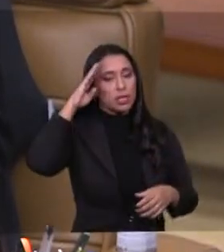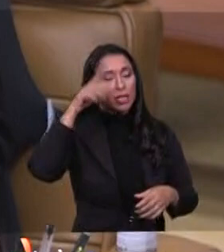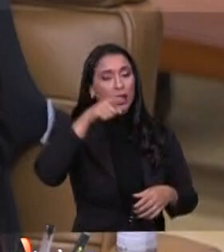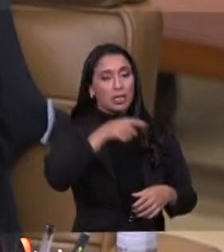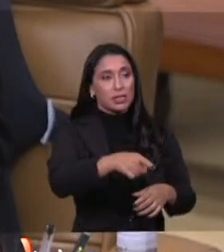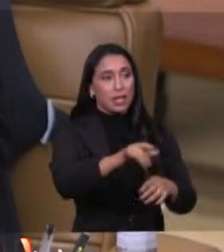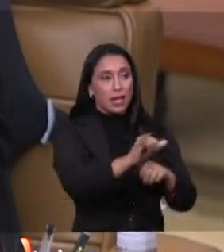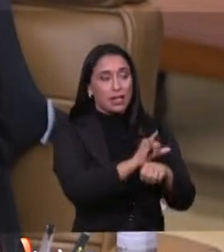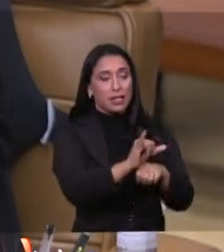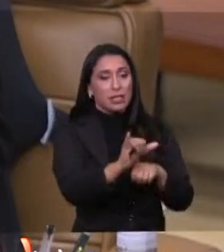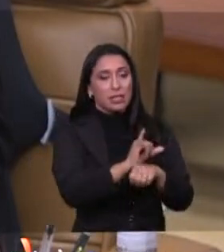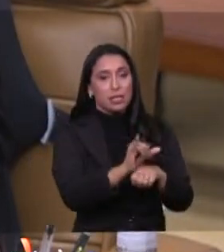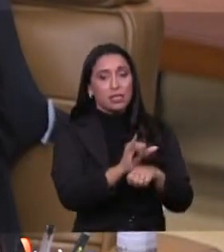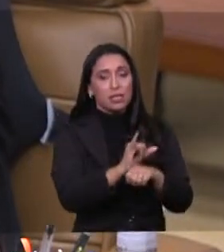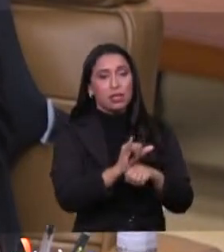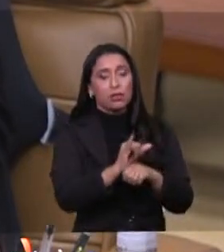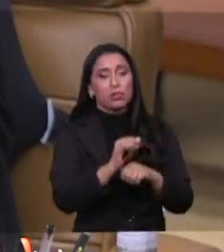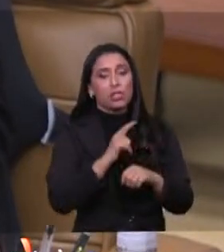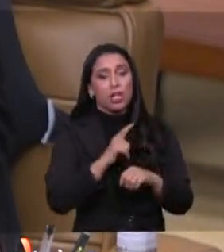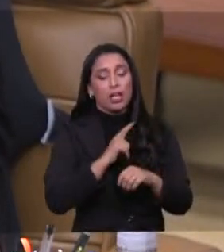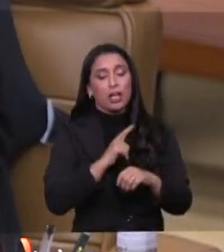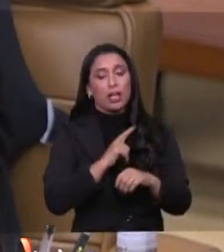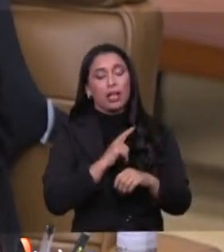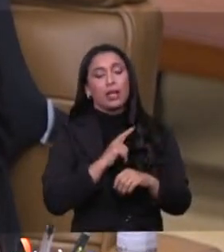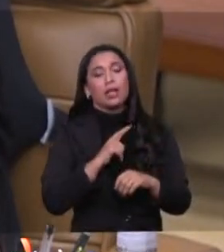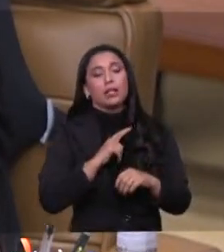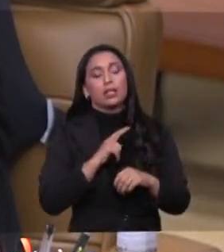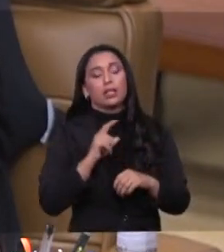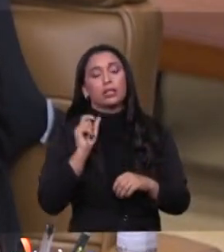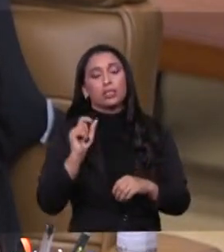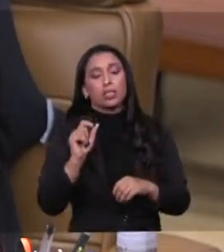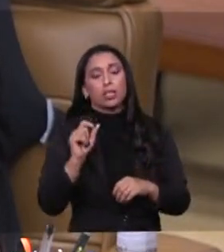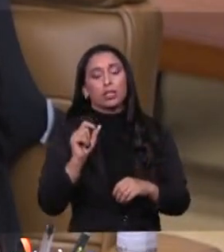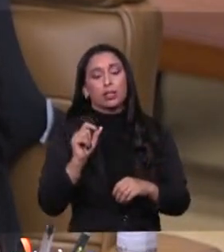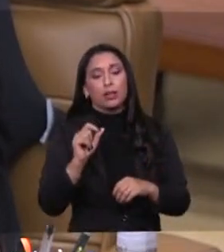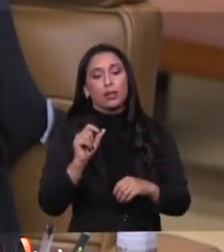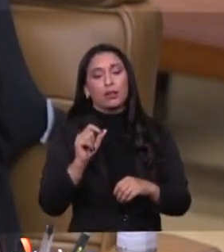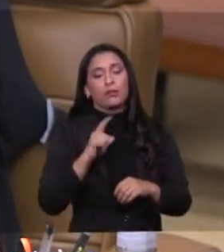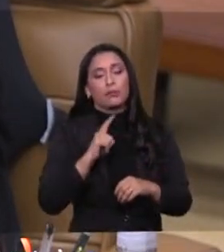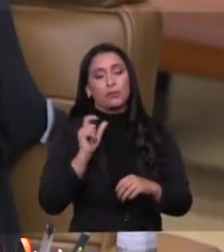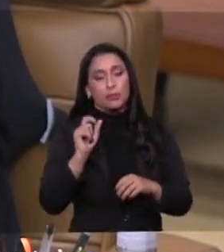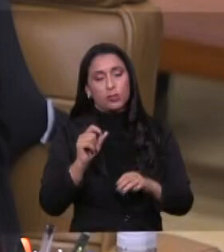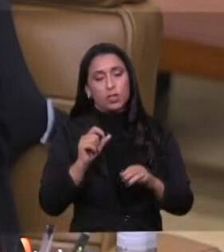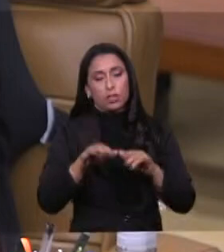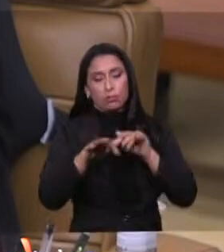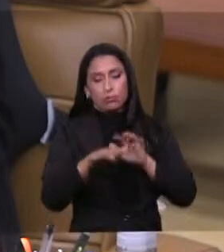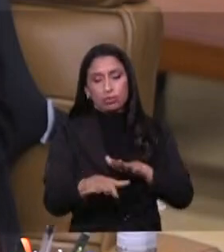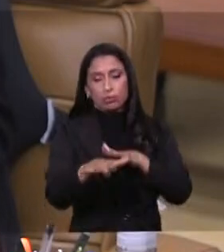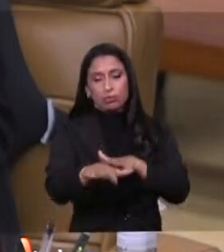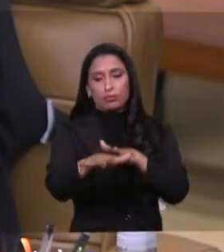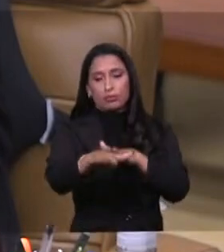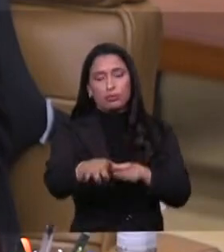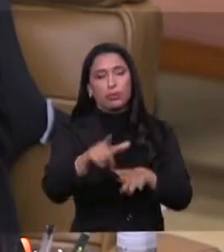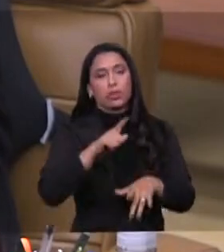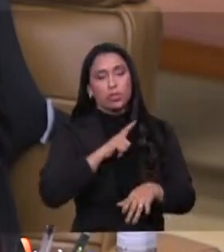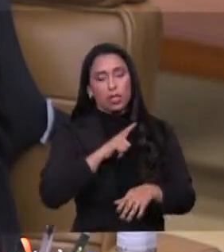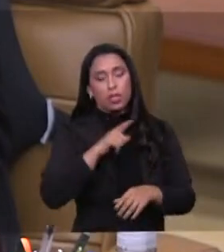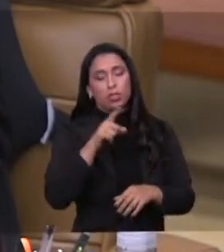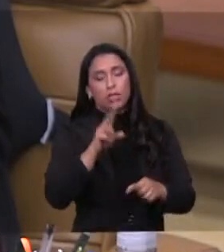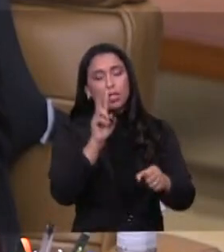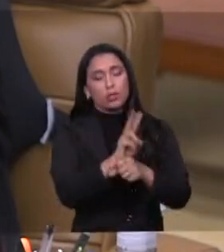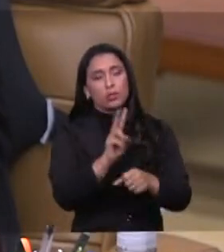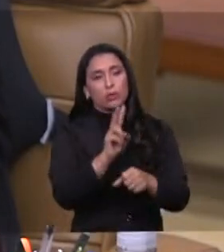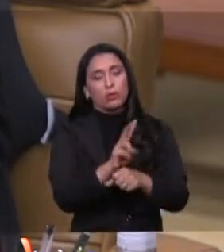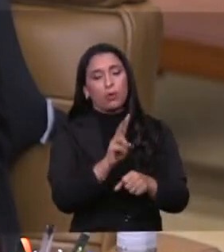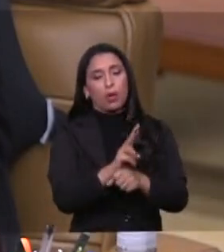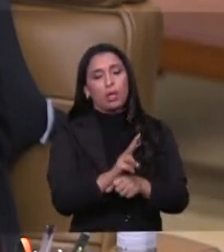expansão estratégica da malha viária, a exploração de alternativas energéticas de cunho estratégico e o resguardo das